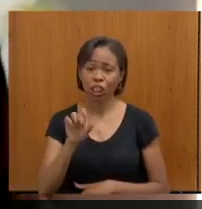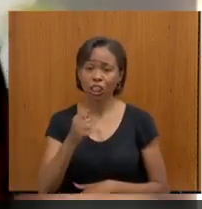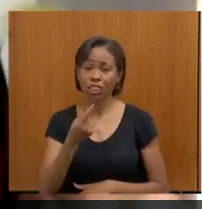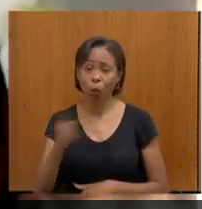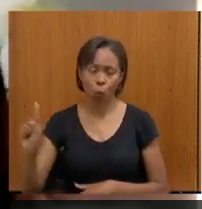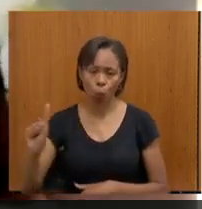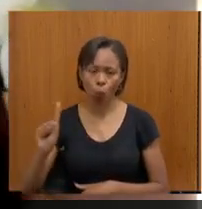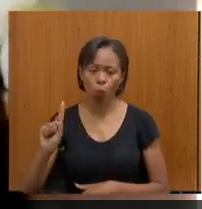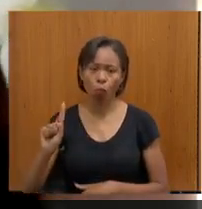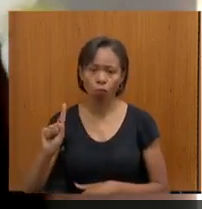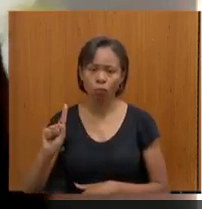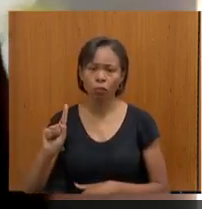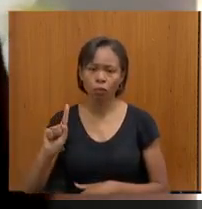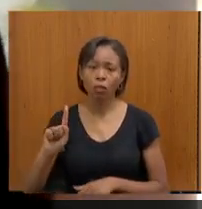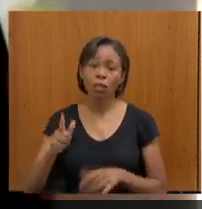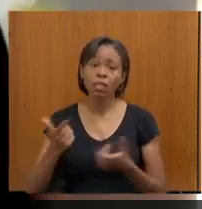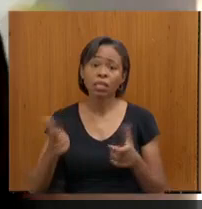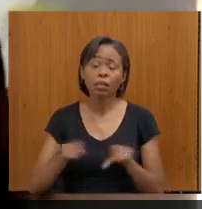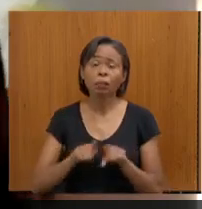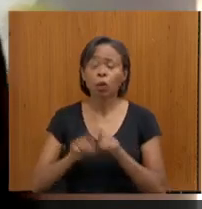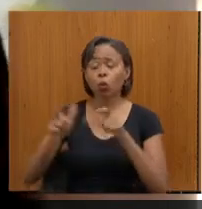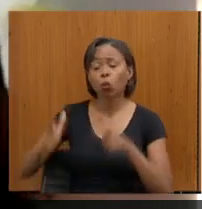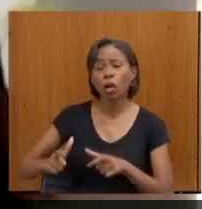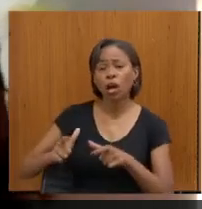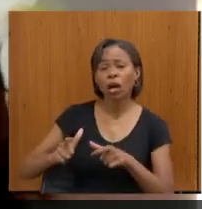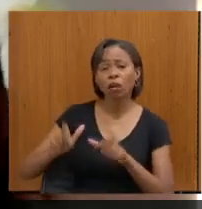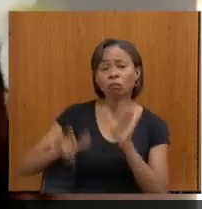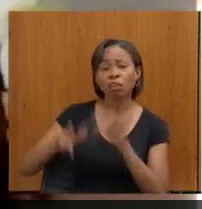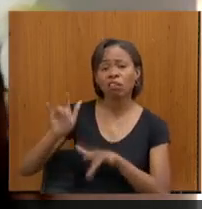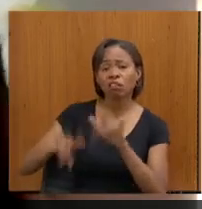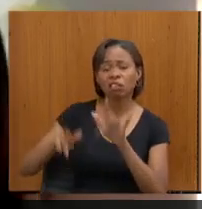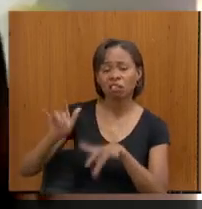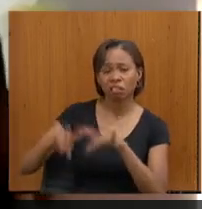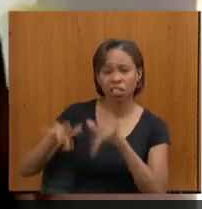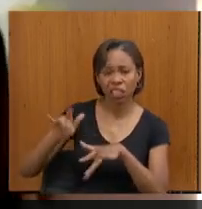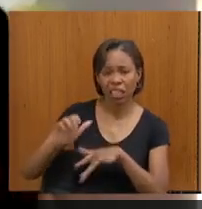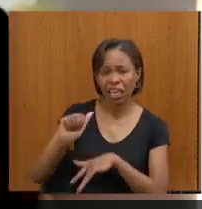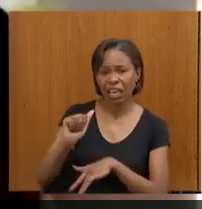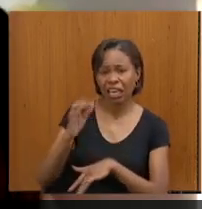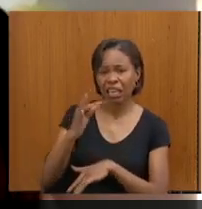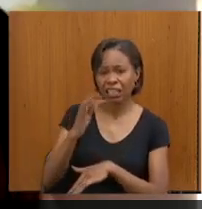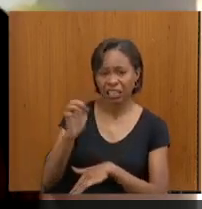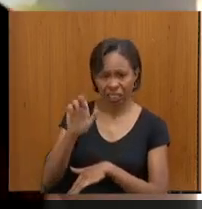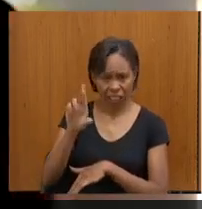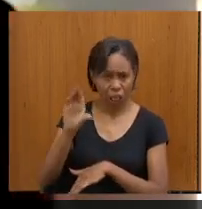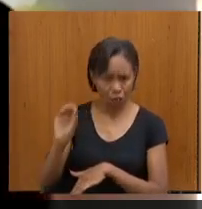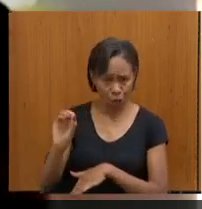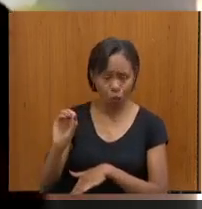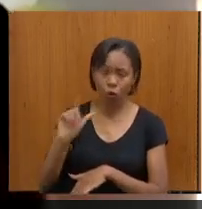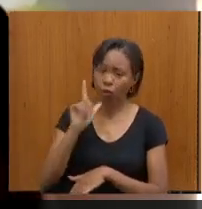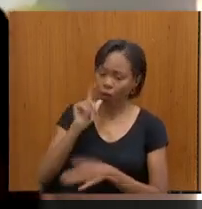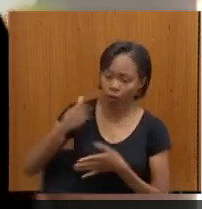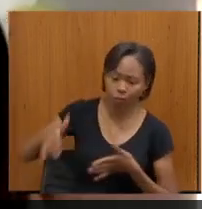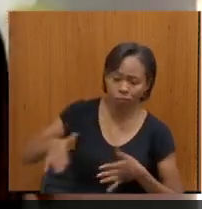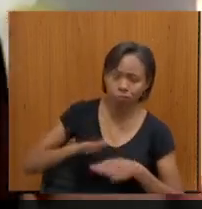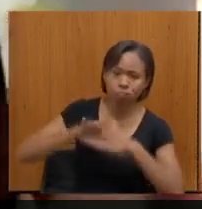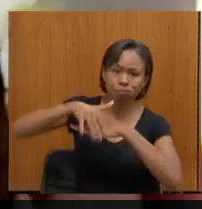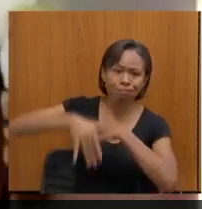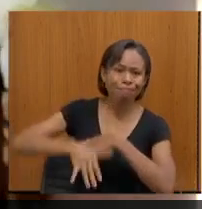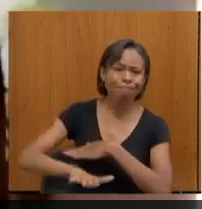aterros sanitários com fome sabe maioria deles poluem os lençóis freáticos do país